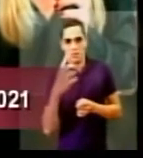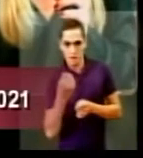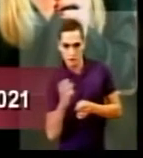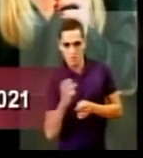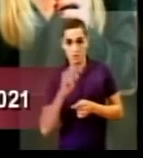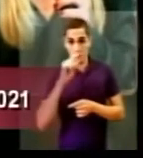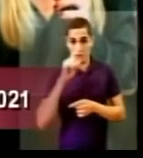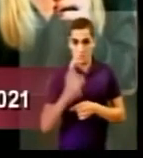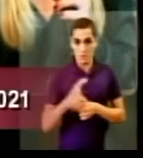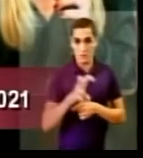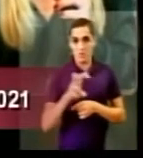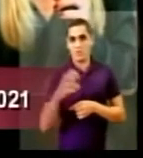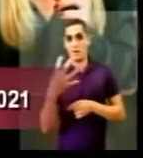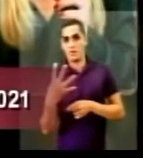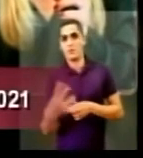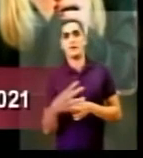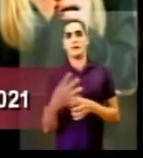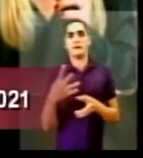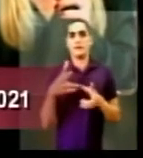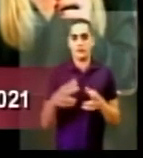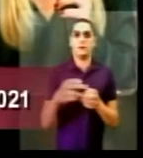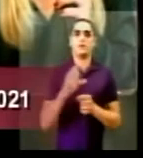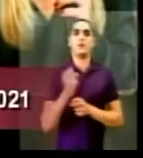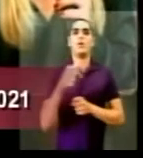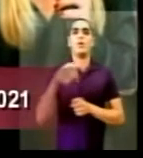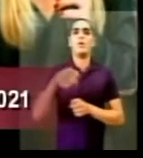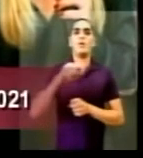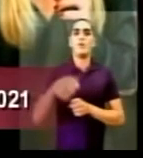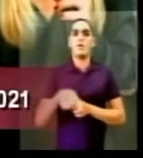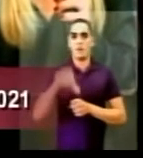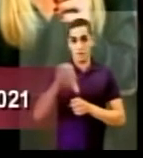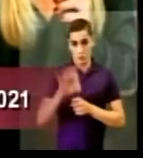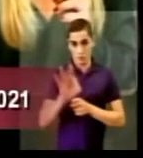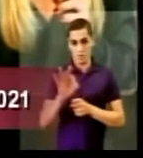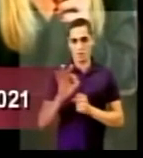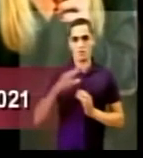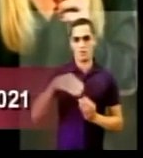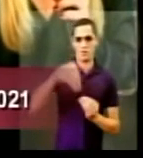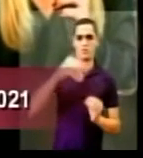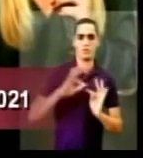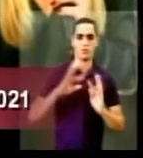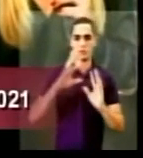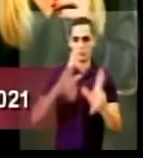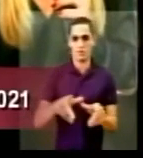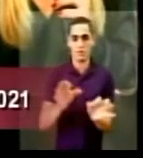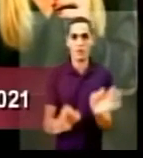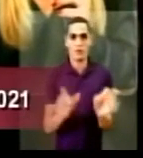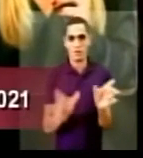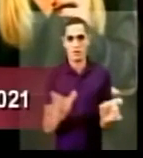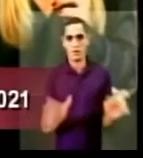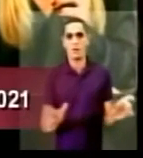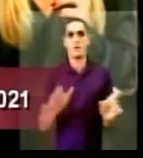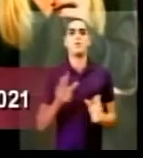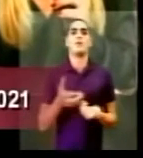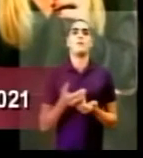148.544 pessoas, correspondendo a 87,9% do total de notificados.